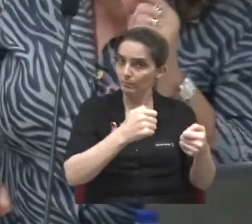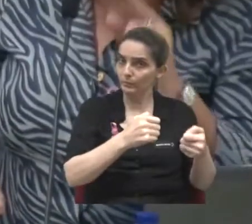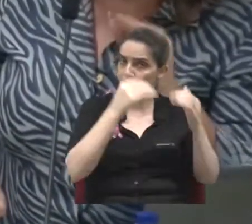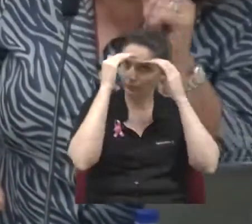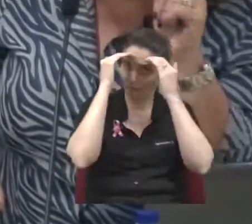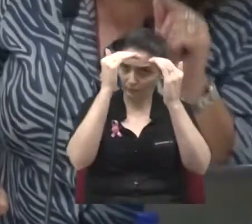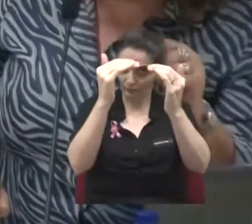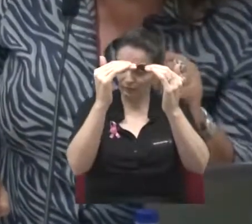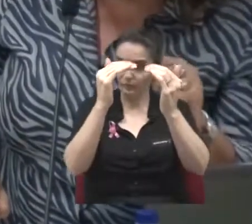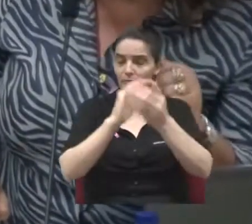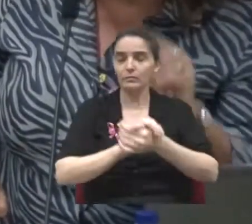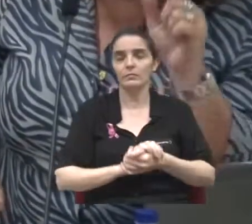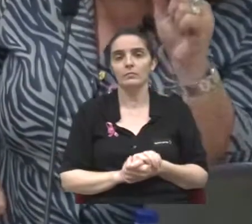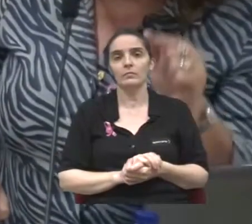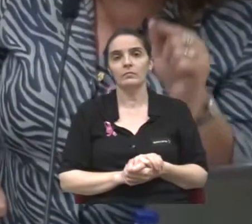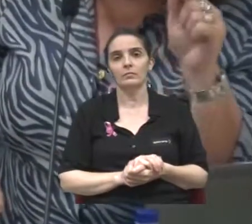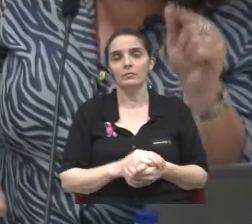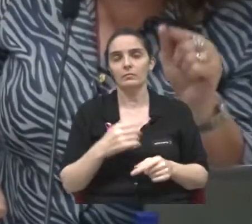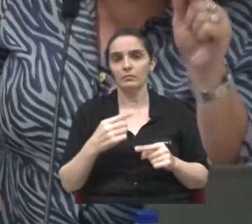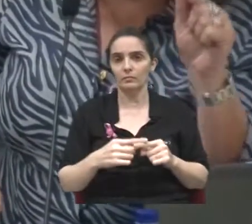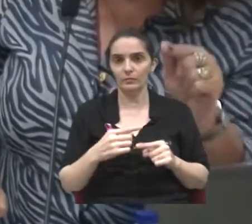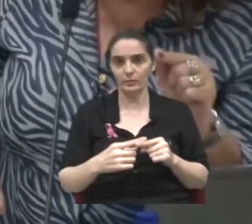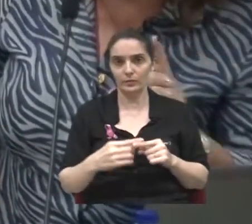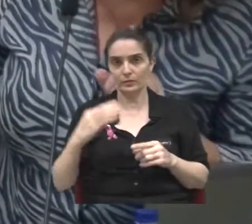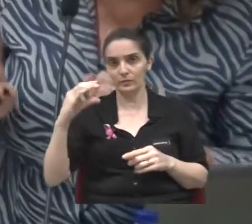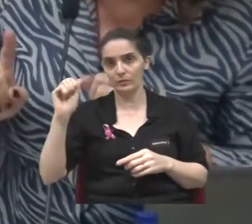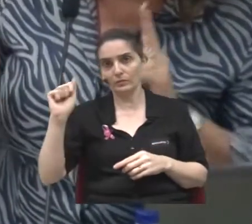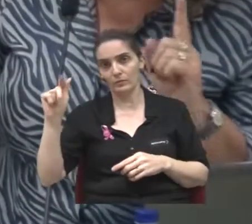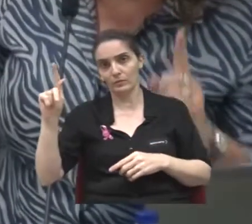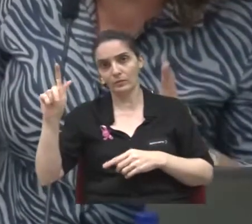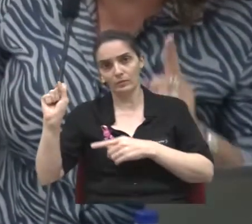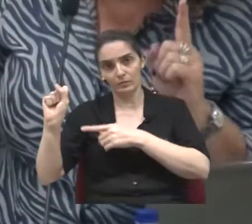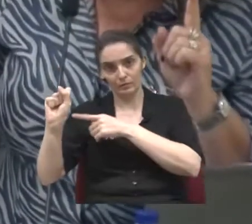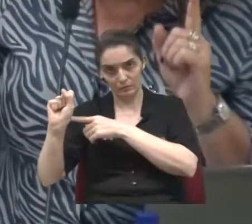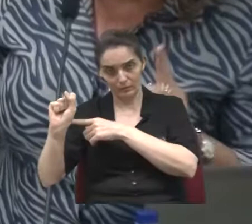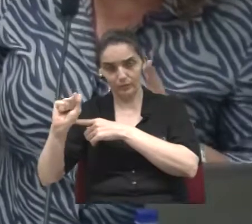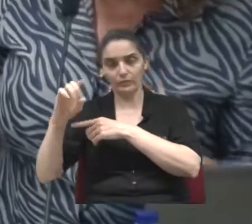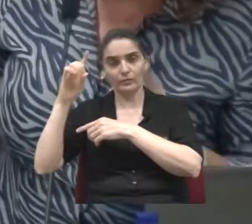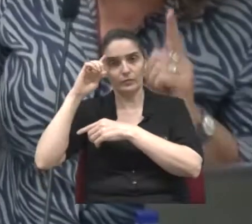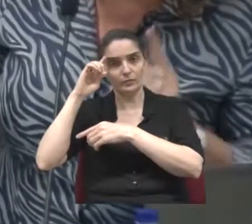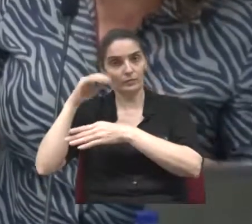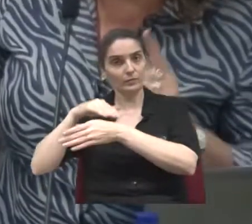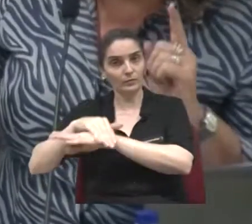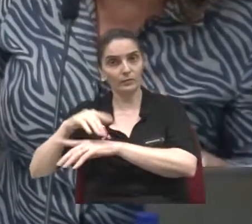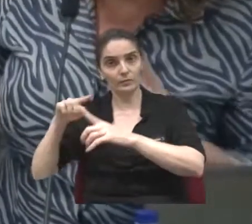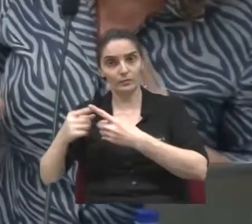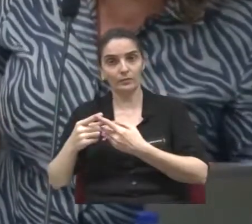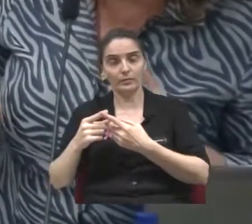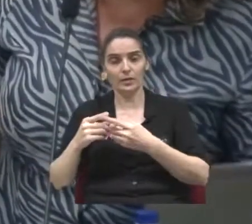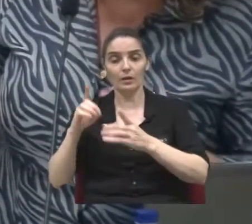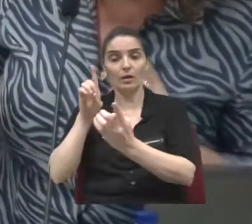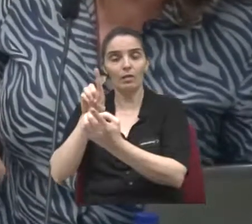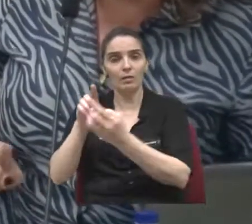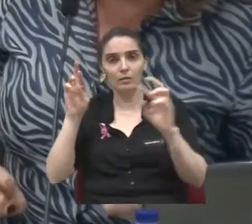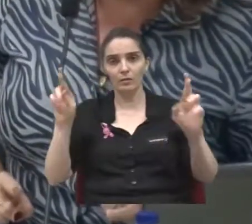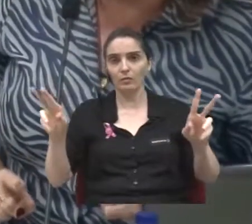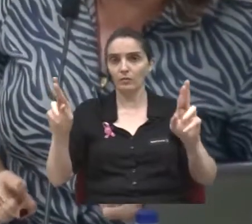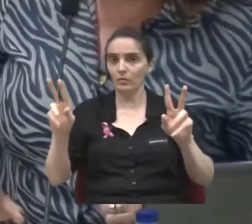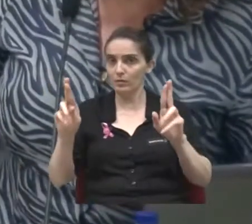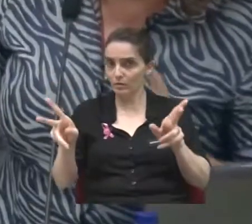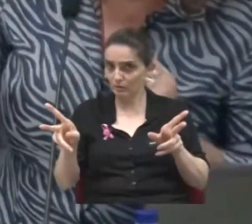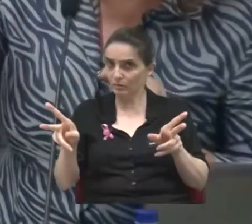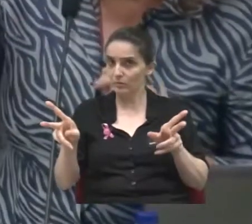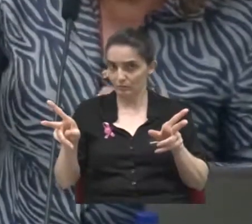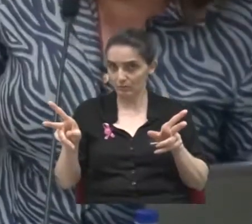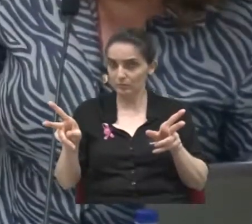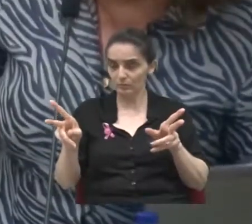a filosofia de atendimento do CAPS, mesmo ele sendo 24 horas, são filosofias diferentes de atendimento, mesmo sendo 24 horas.